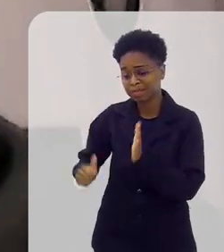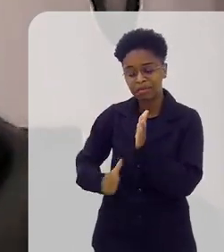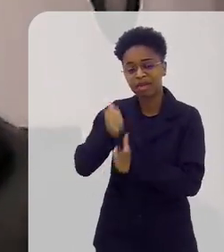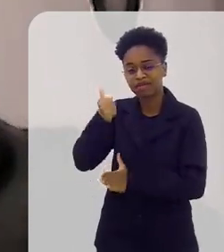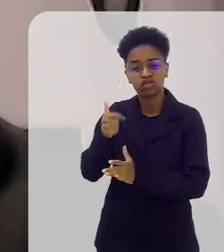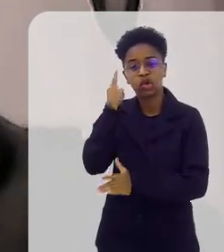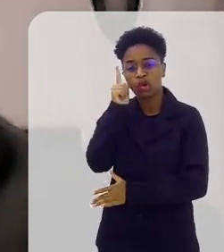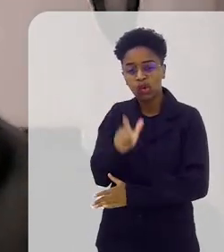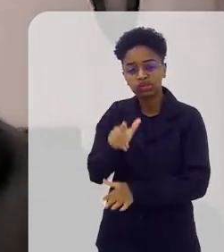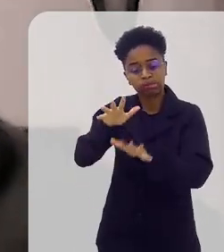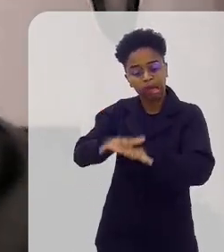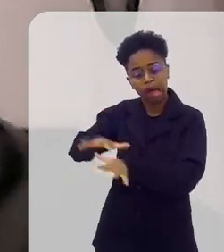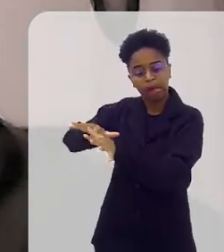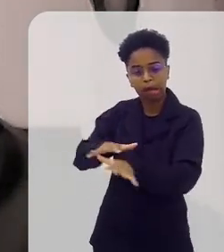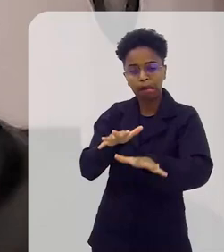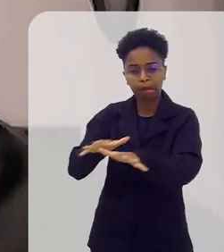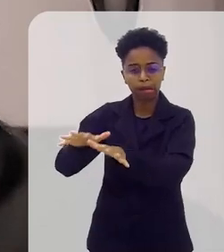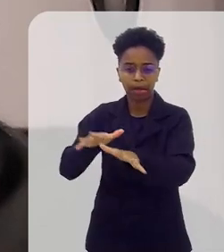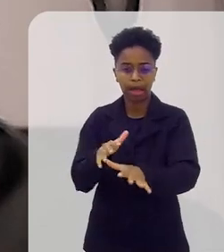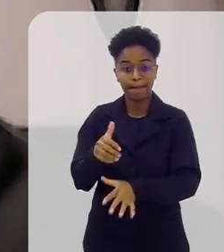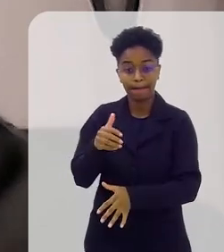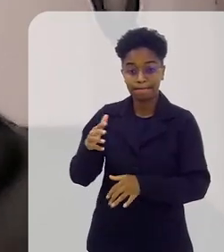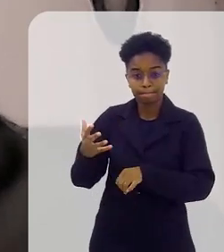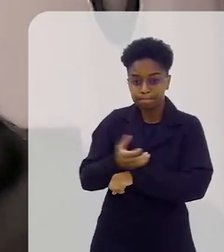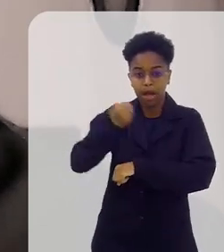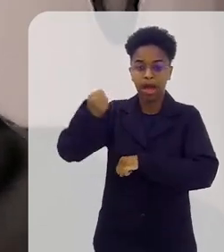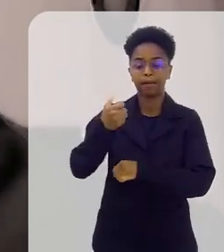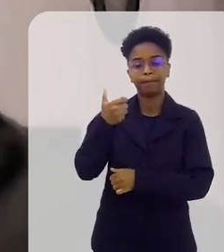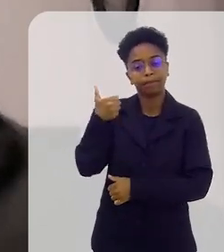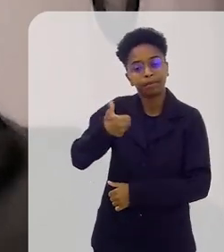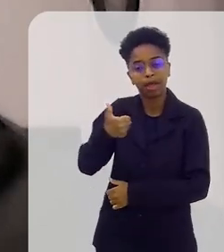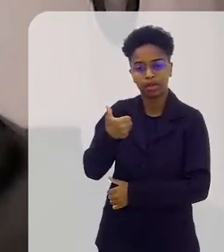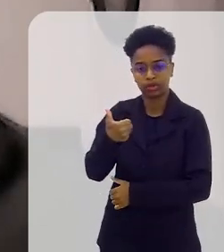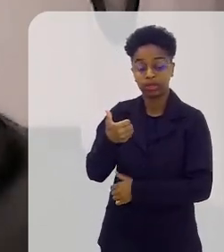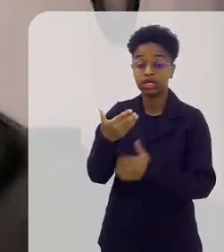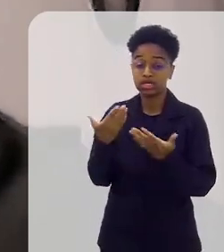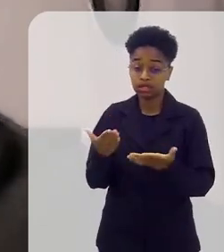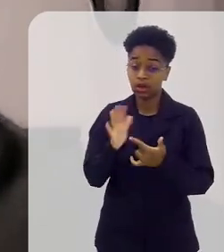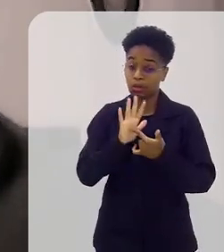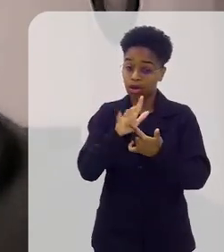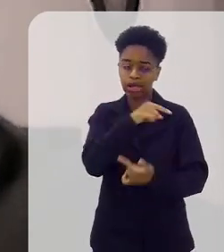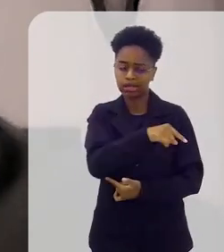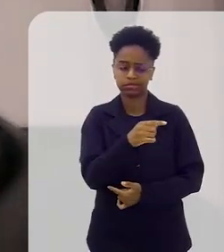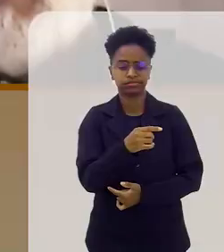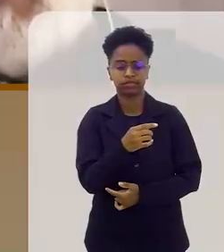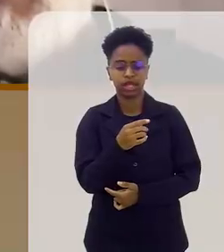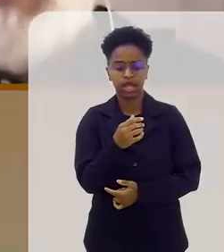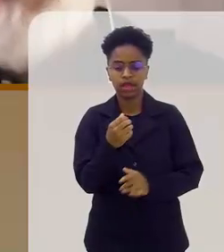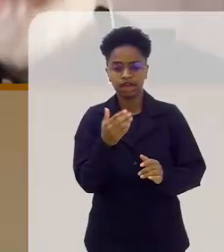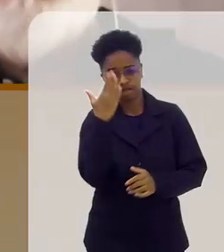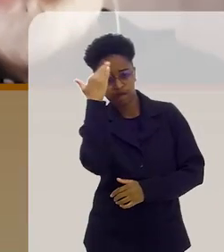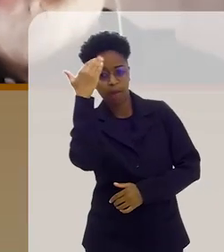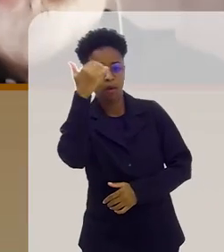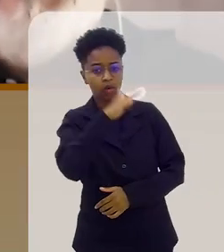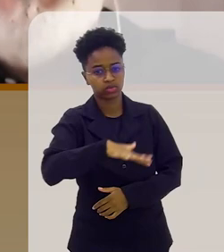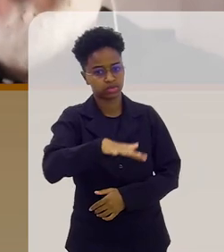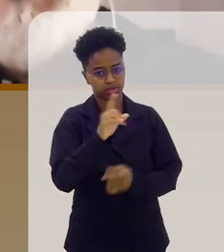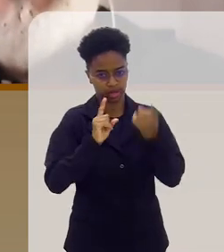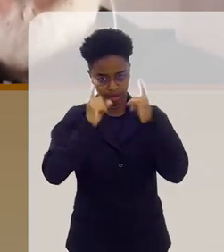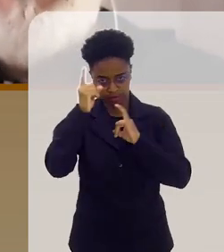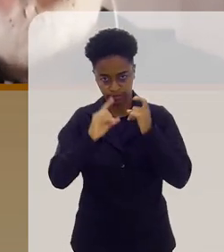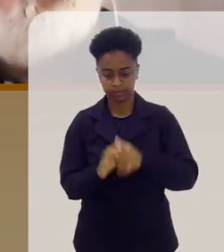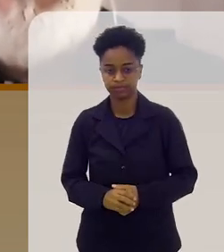que a Viradouro volta nas campeãs, em terceiro lugar, né? E reconsagra o João como um grande nome do Carnaval